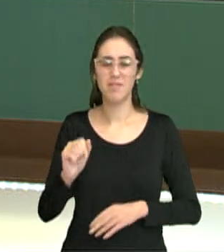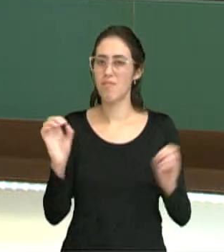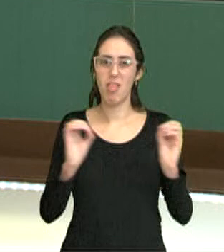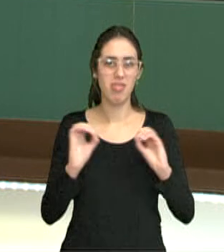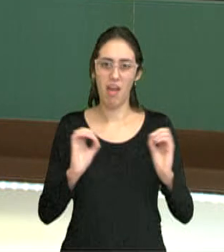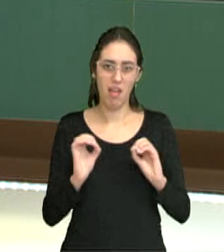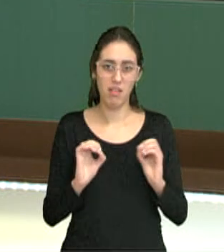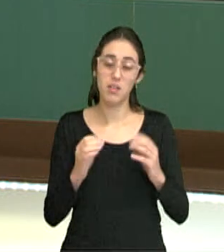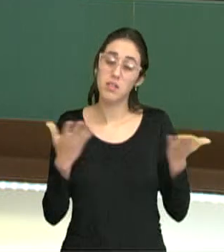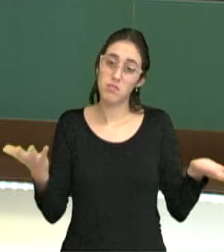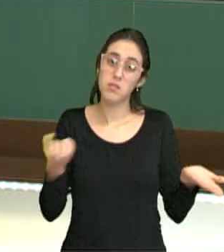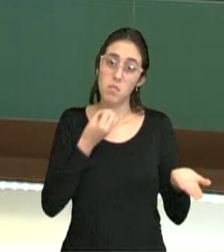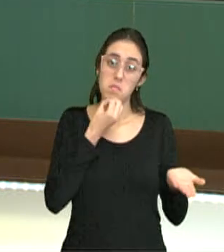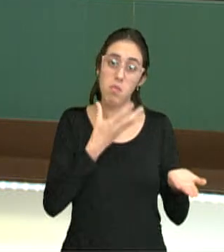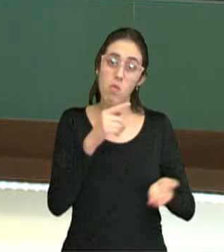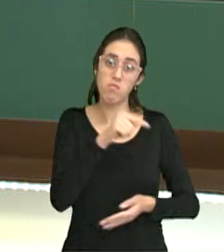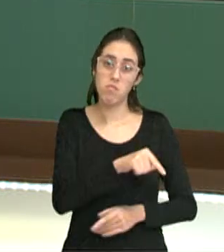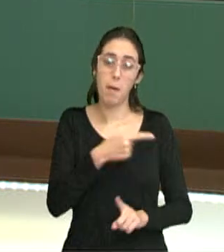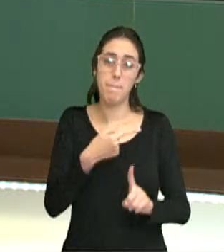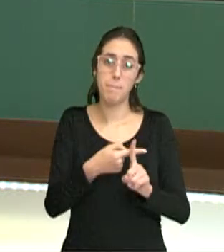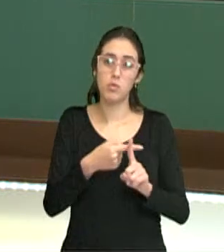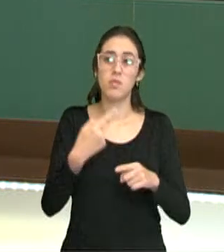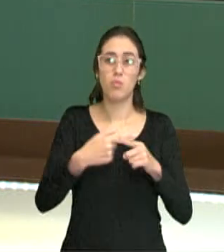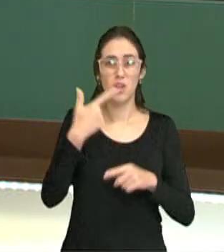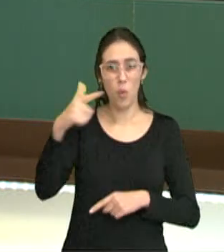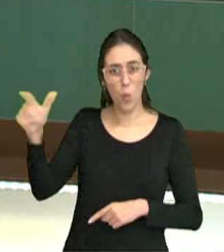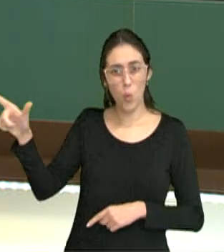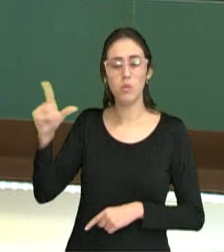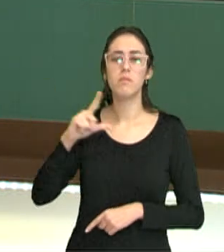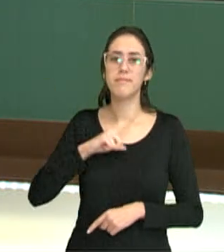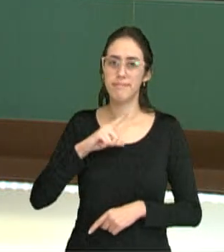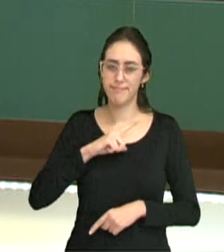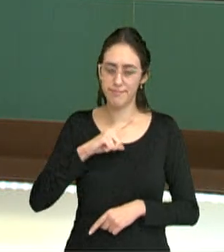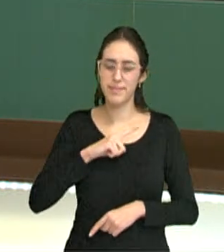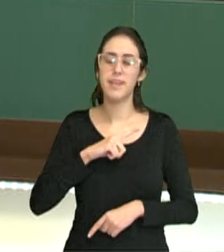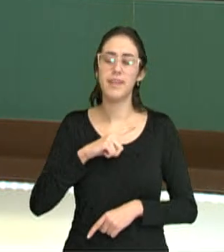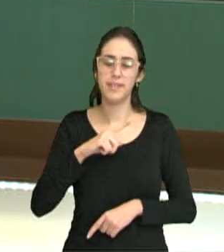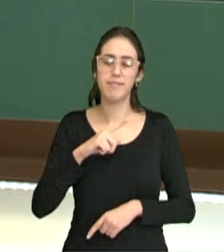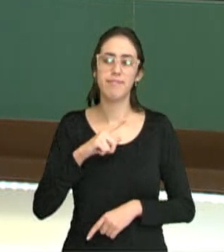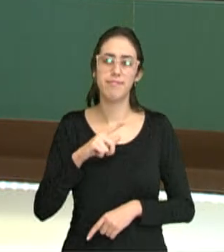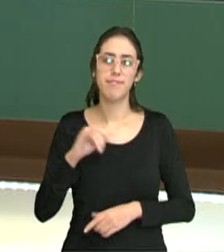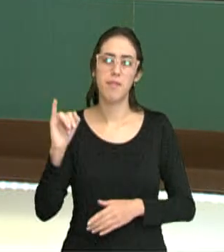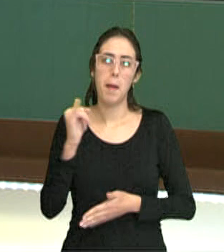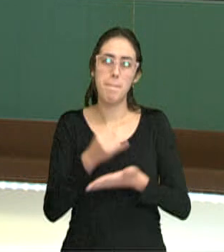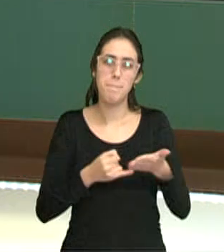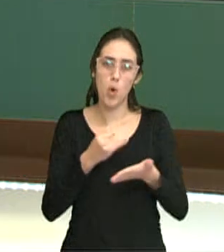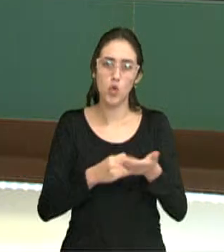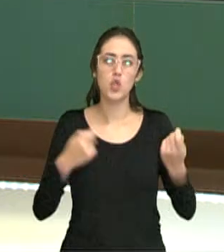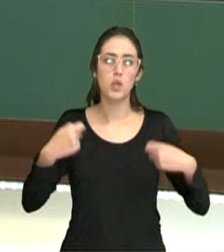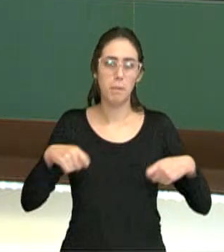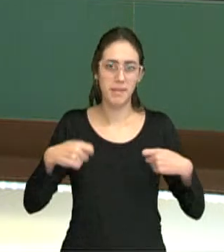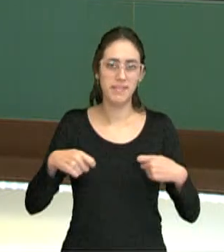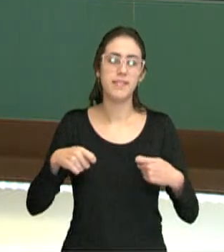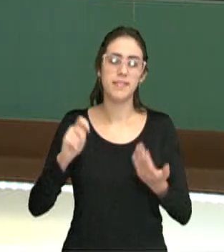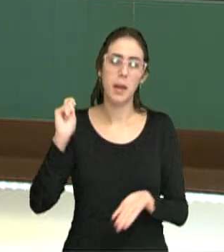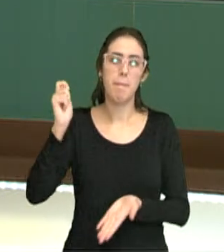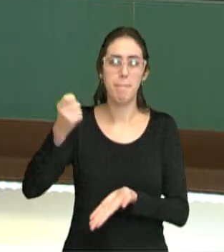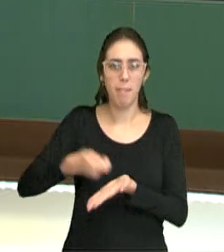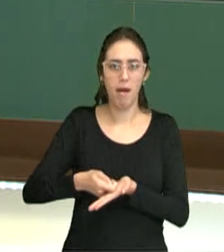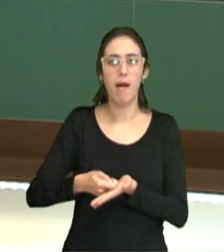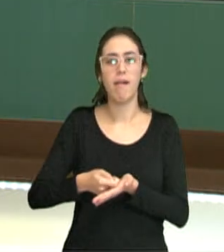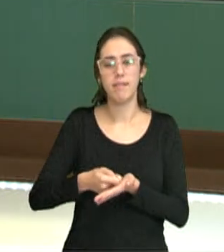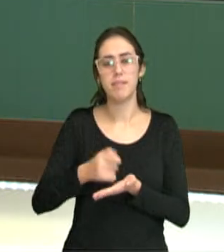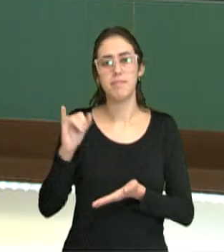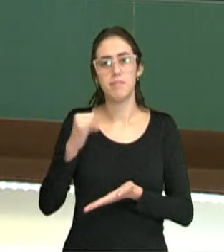muito em relação aos outros, que nos outros sempre há uma cobrança de uma parte de um tributo que a gente pode, que é um caso,